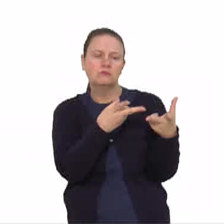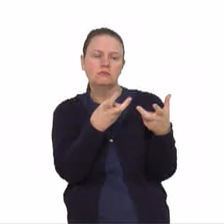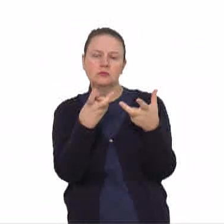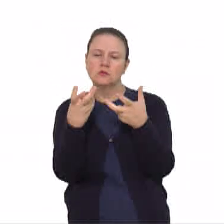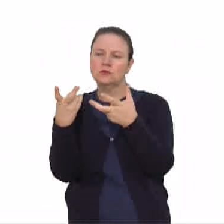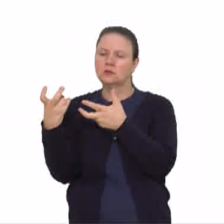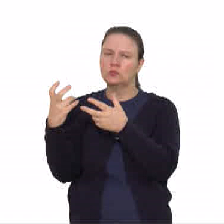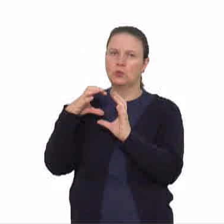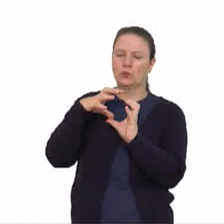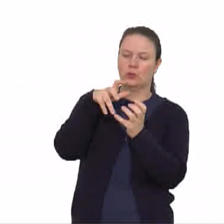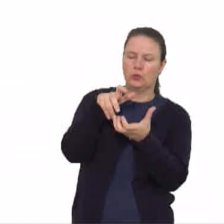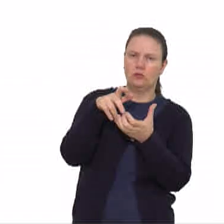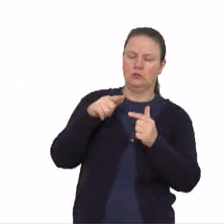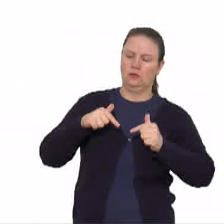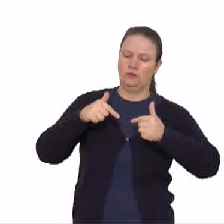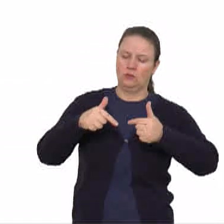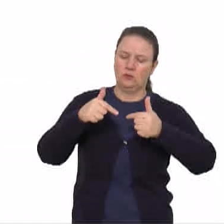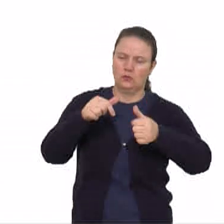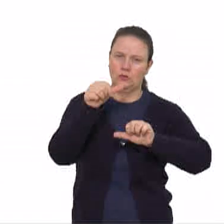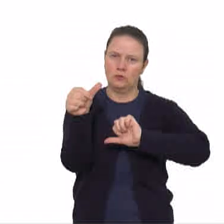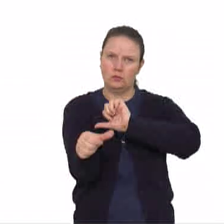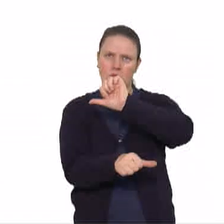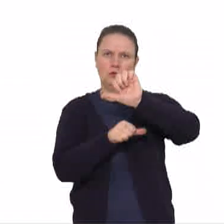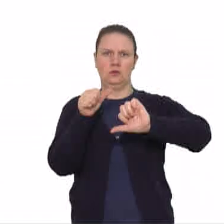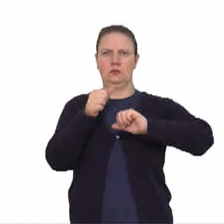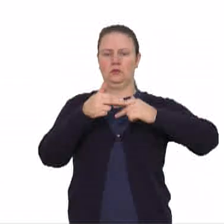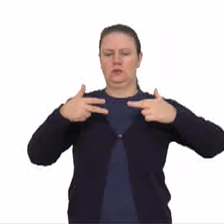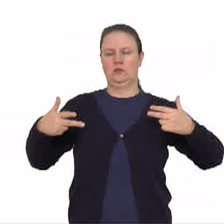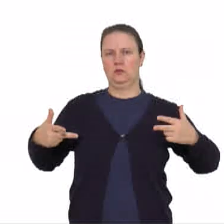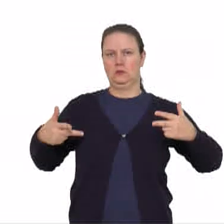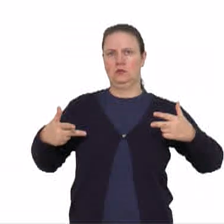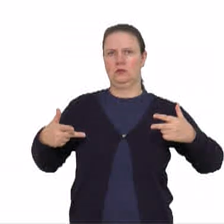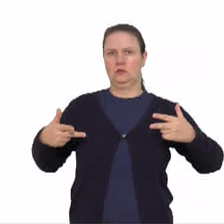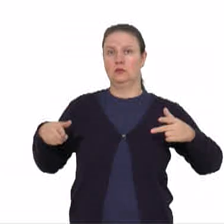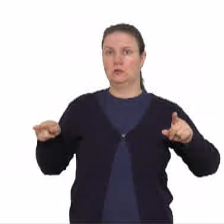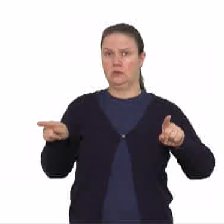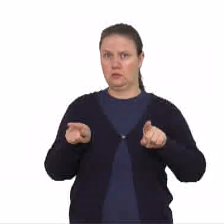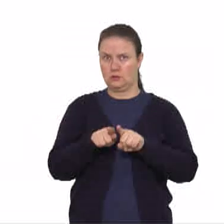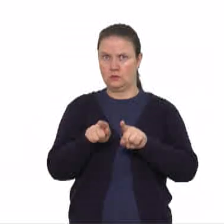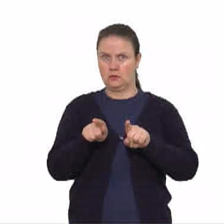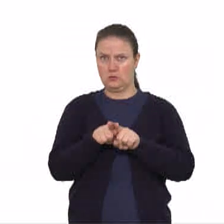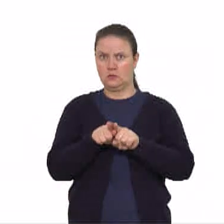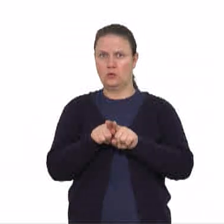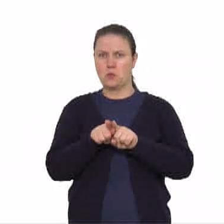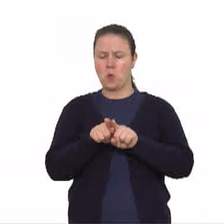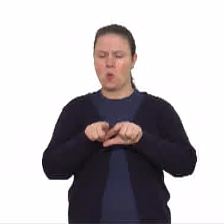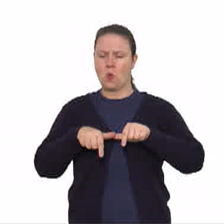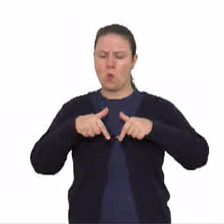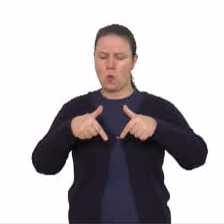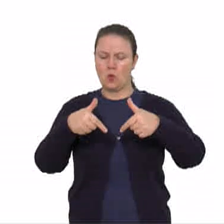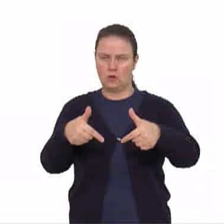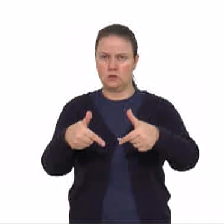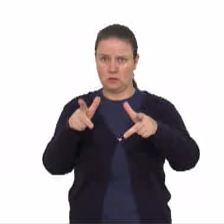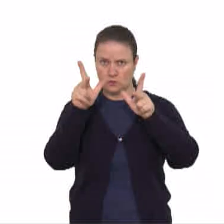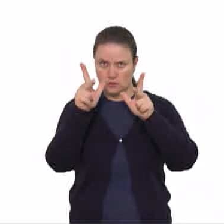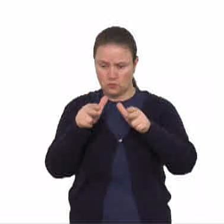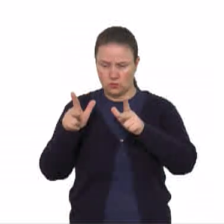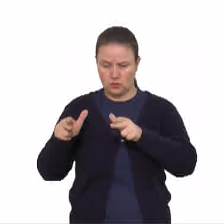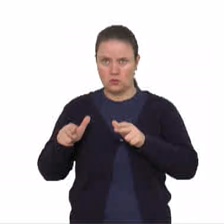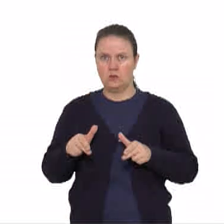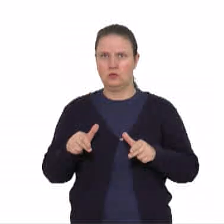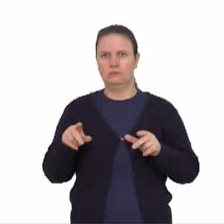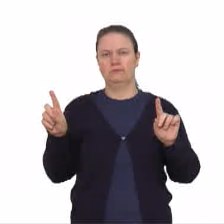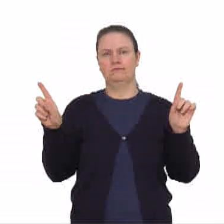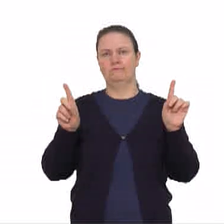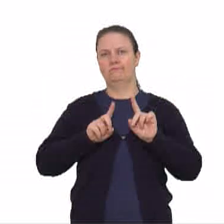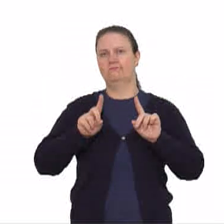seus embates e a mudança das coisas, que, ao se refazerem dos embates, já não são as mesmas que parecem